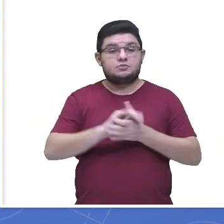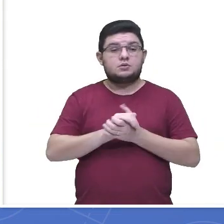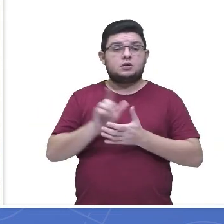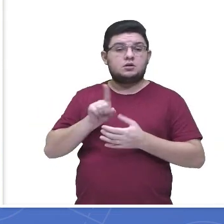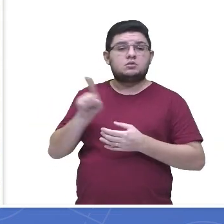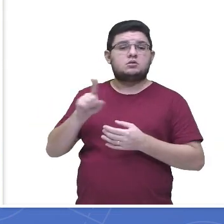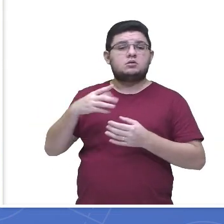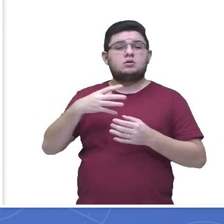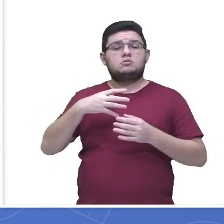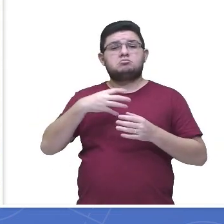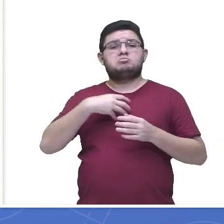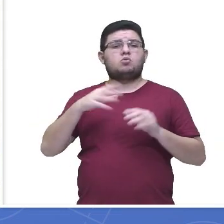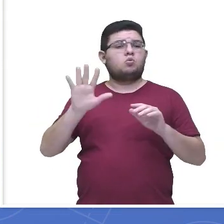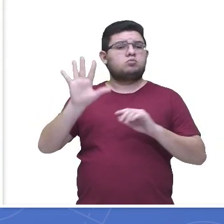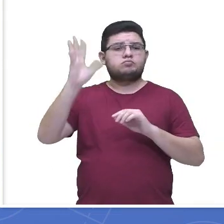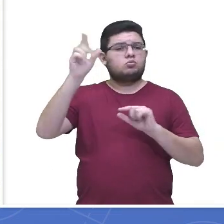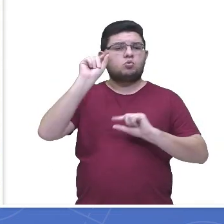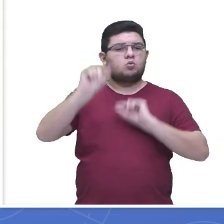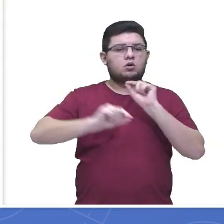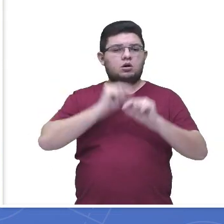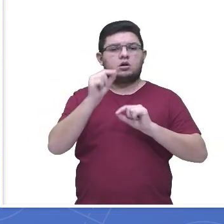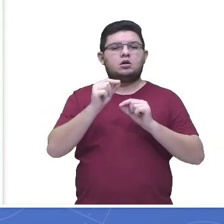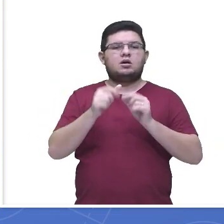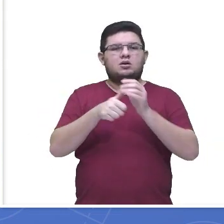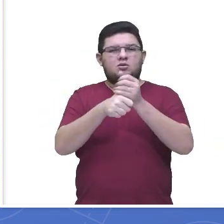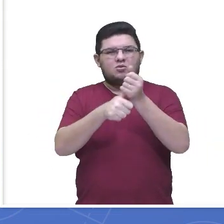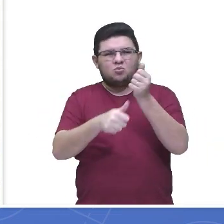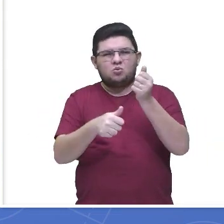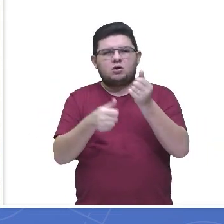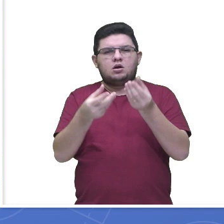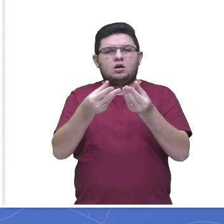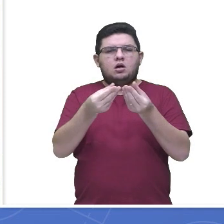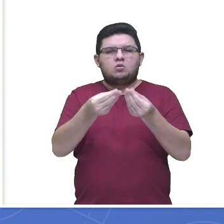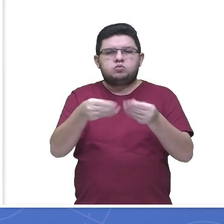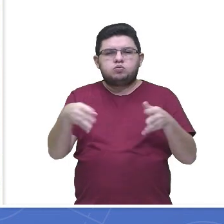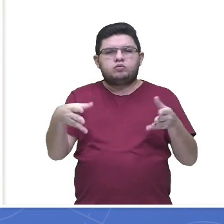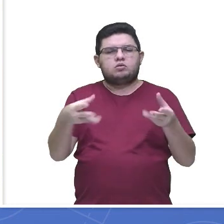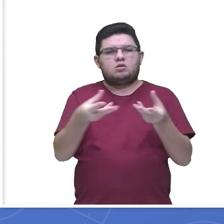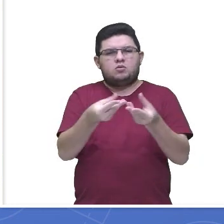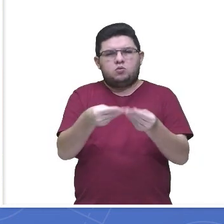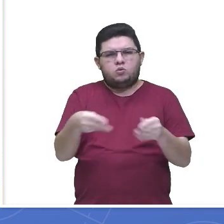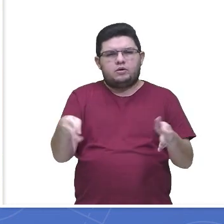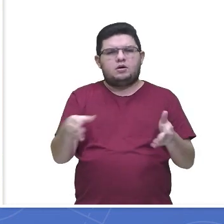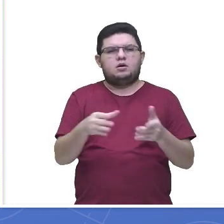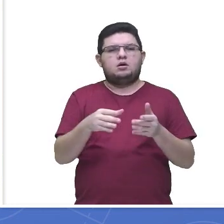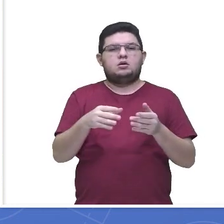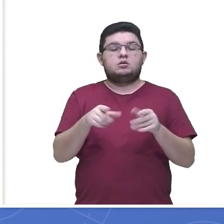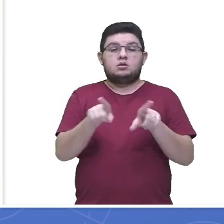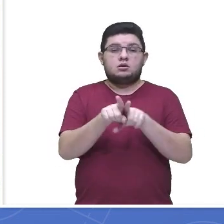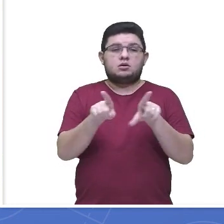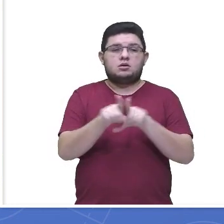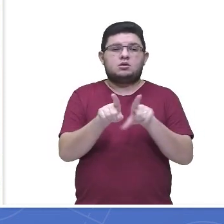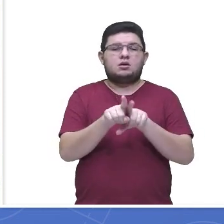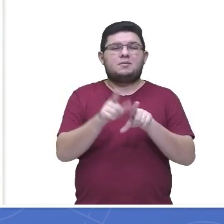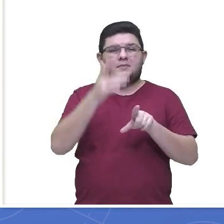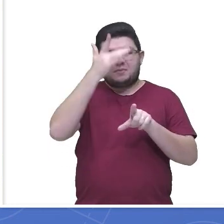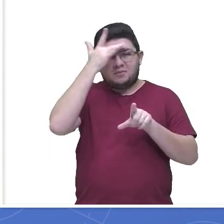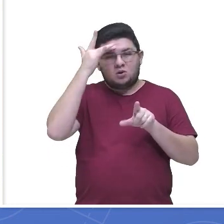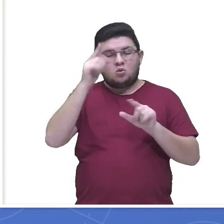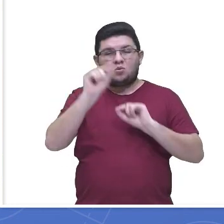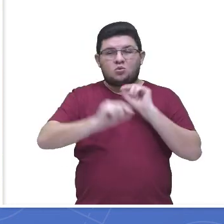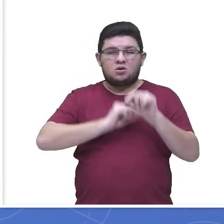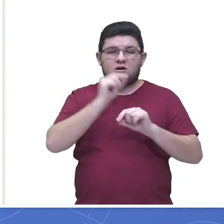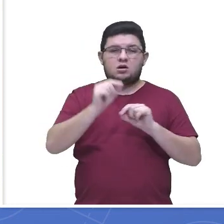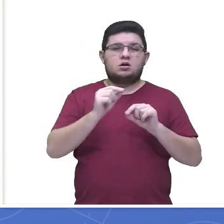fezes aguadas, né, que é característico da diarreia, a pessoa perde bastante líquido, febre e